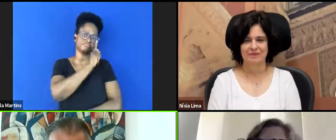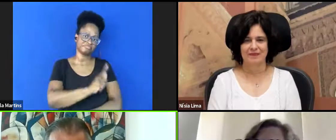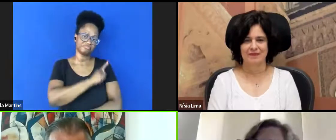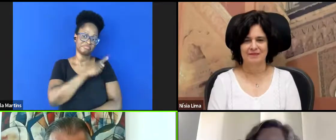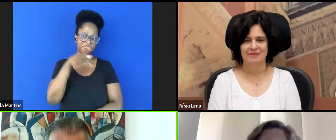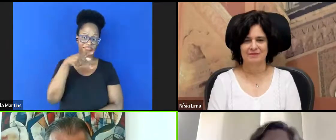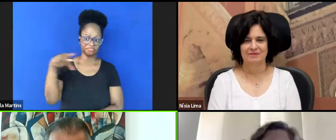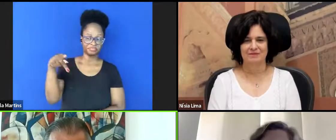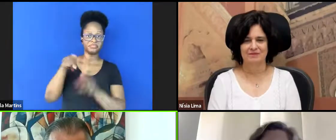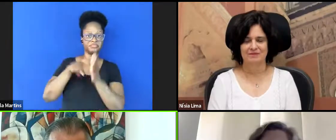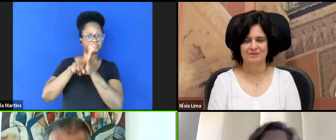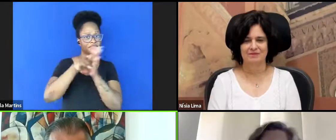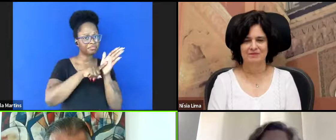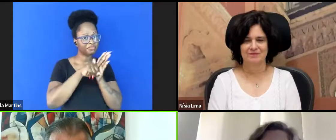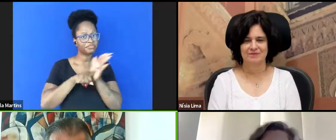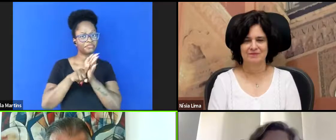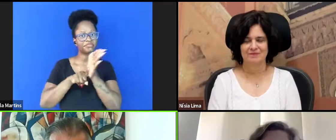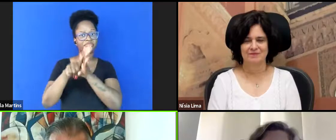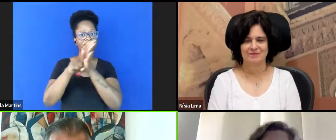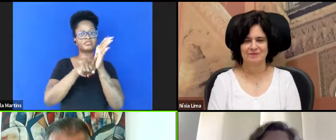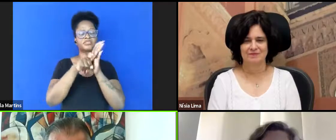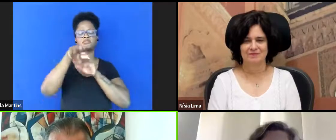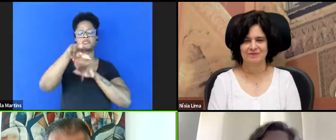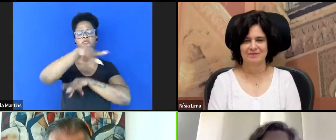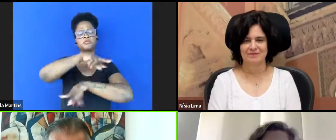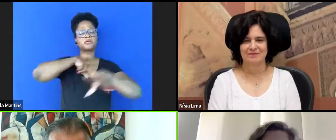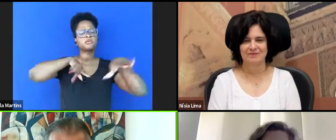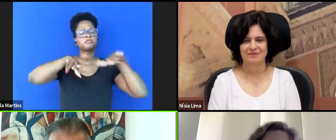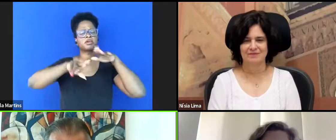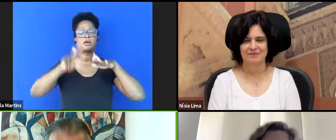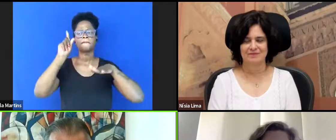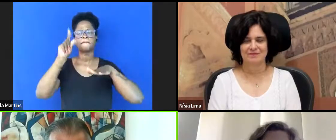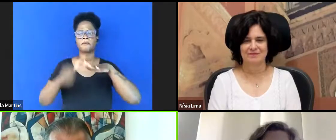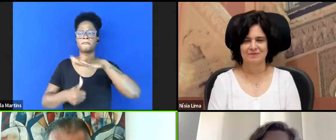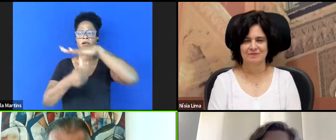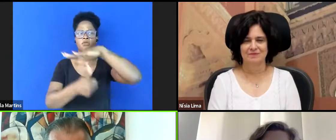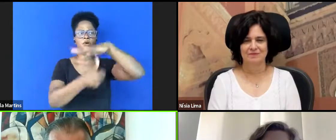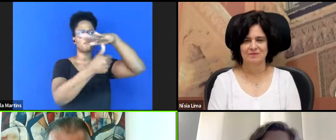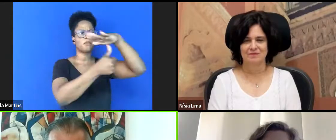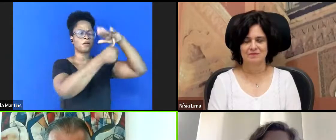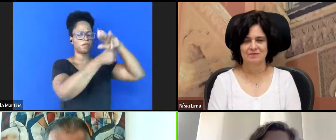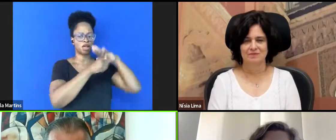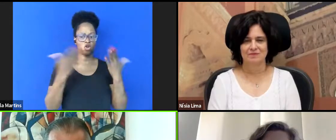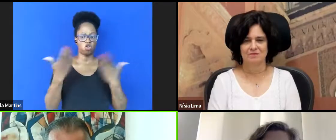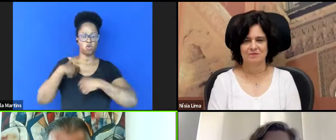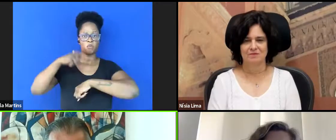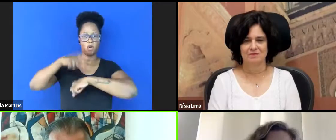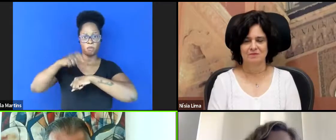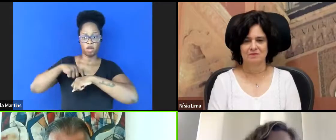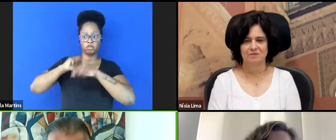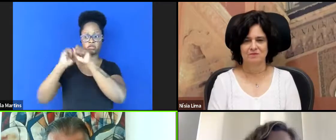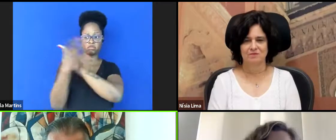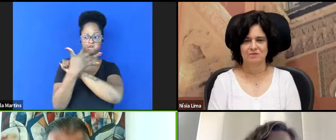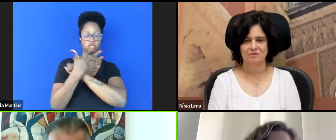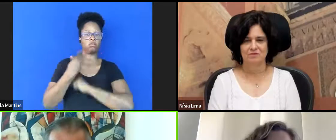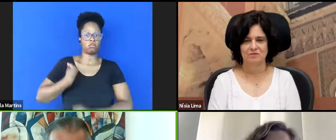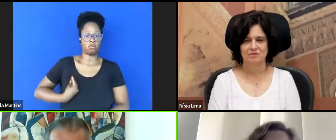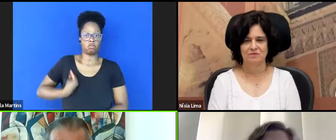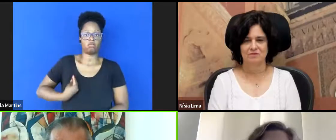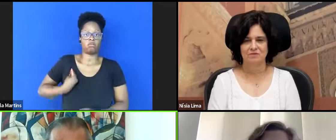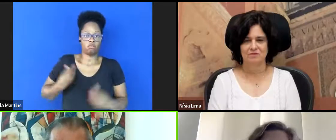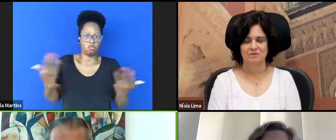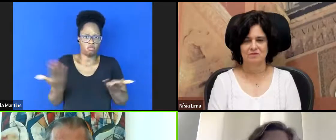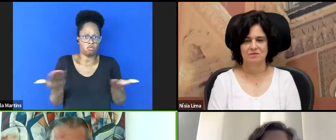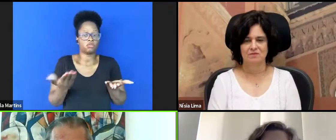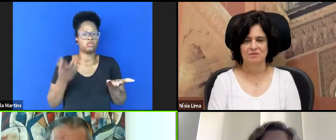docentes pesquisadores das várias unidades neste difícil momento de enfrentamento à pandemia de Covid